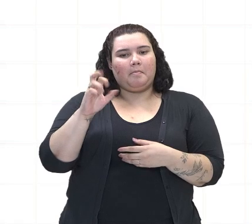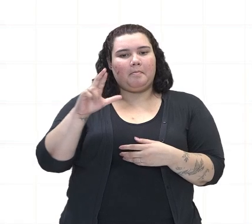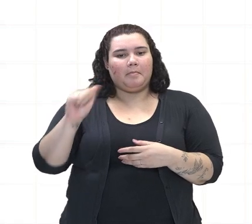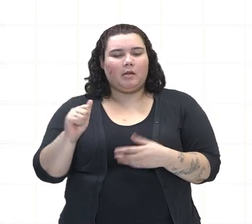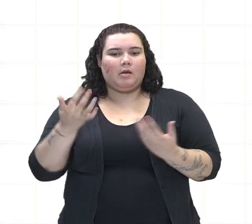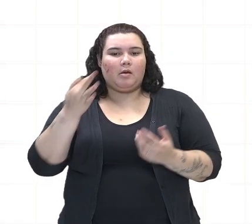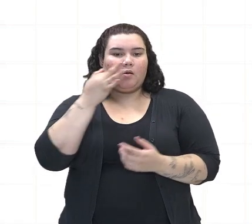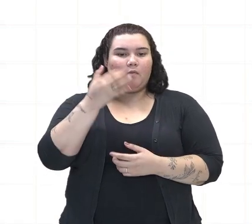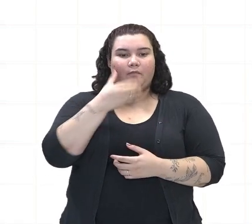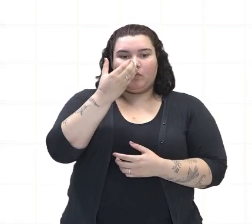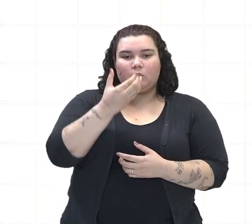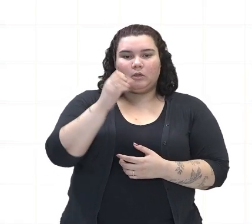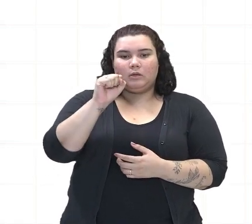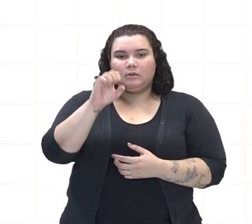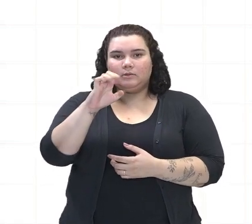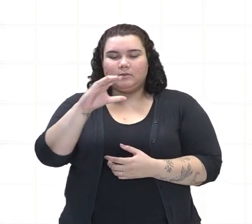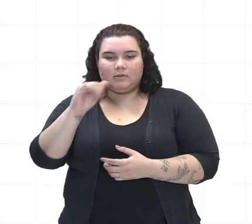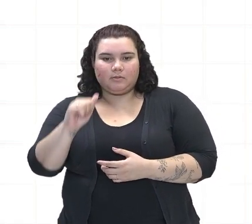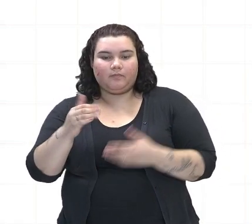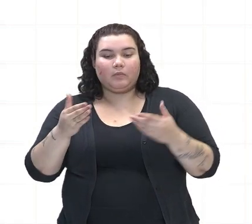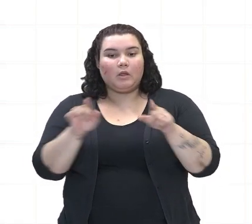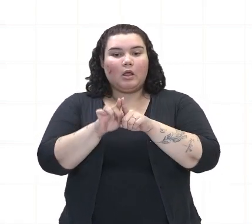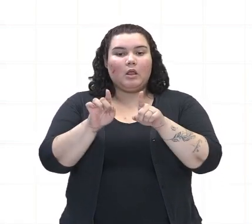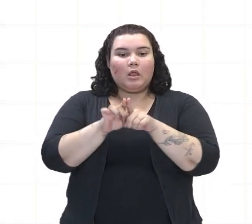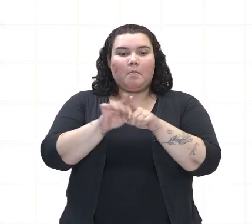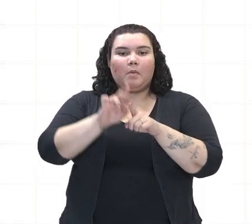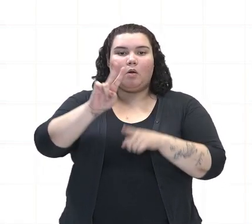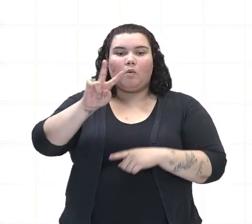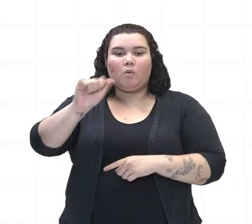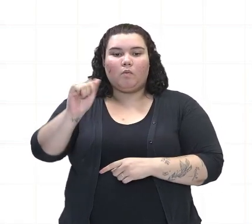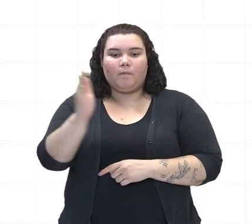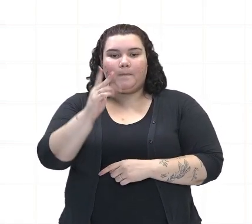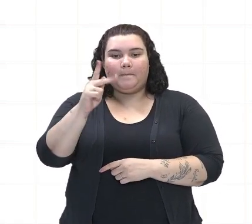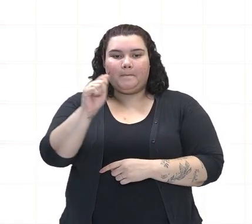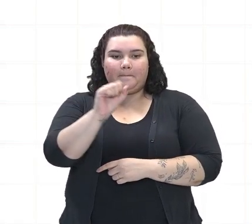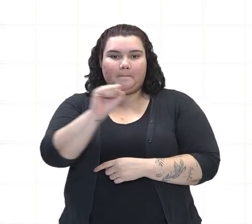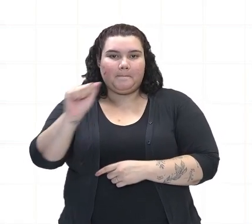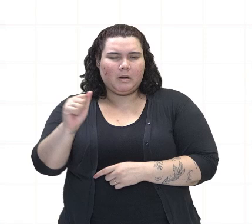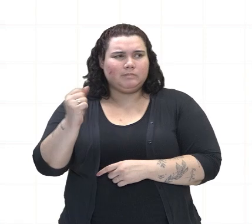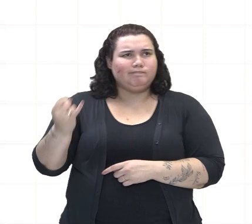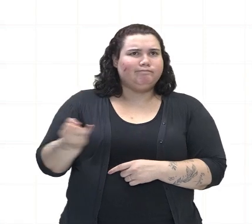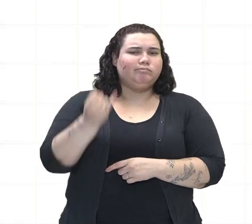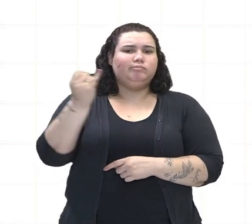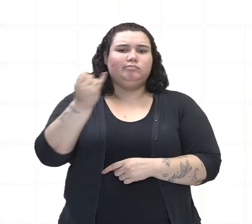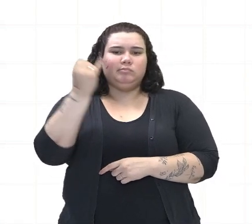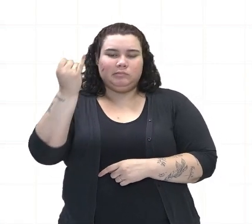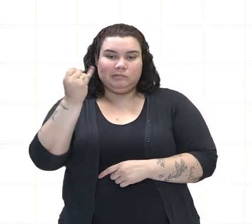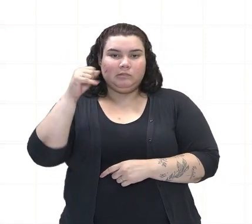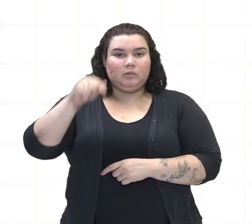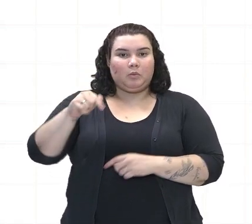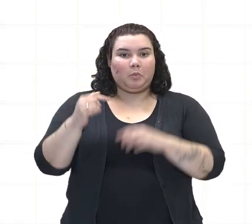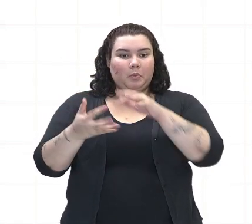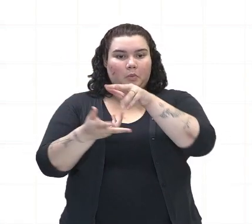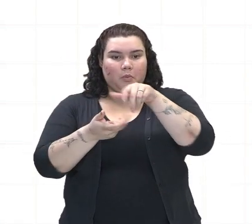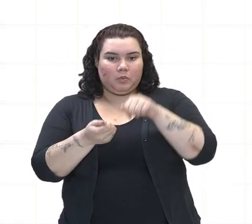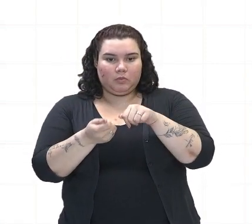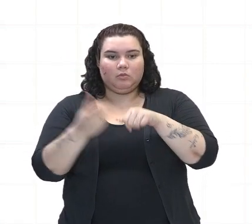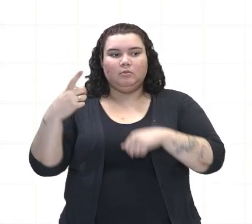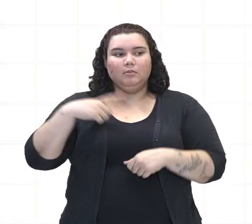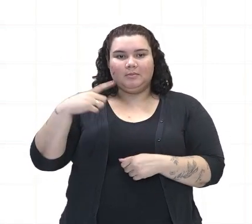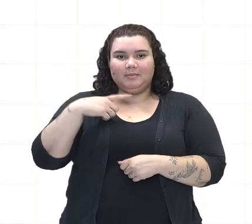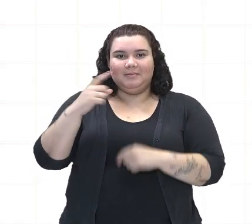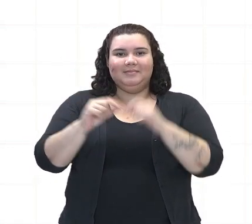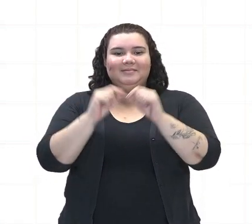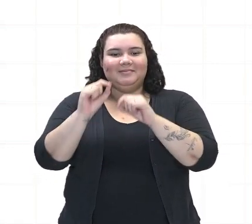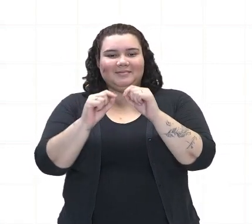secas, a uva passa, inclusive, é muito importante lá para o Chile, com relação à produção mundial de uva passa, né? Uva que é seca, né?